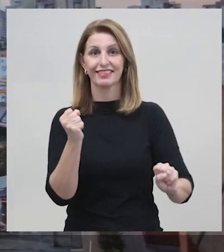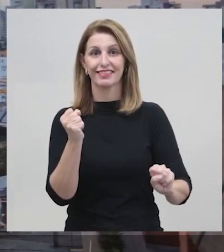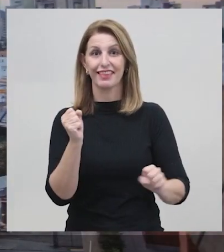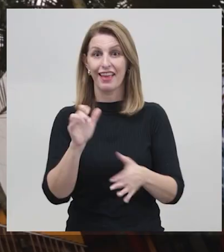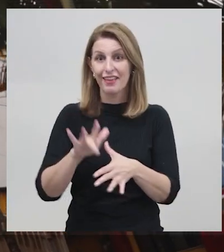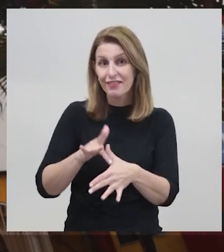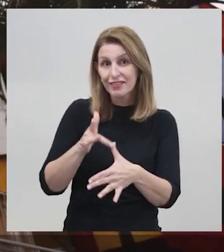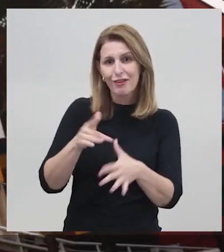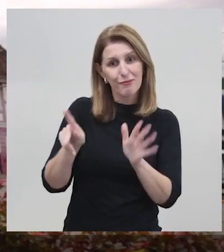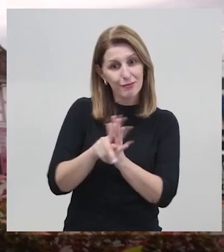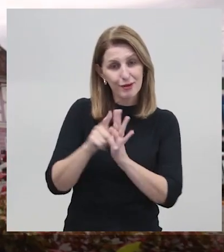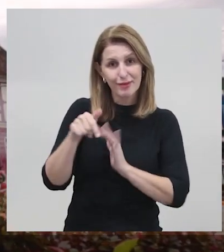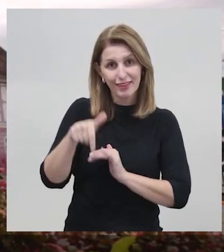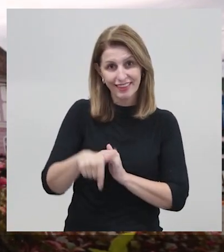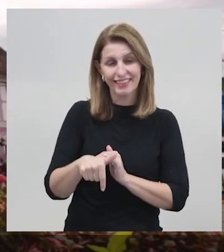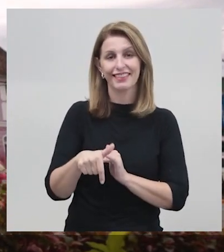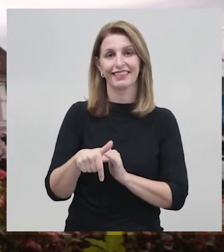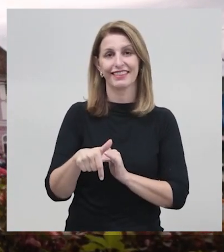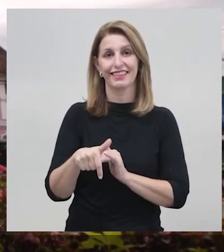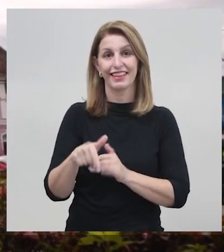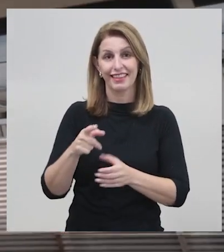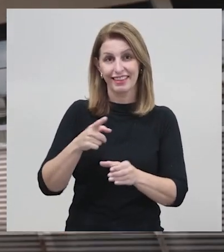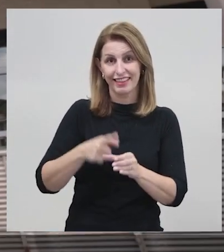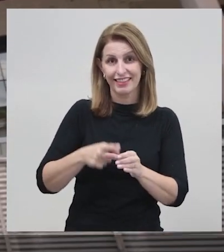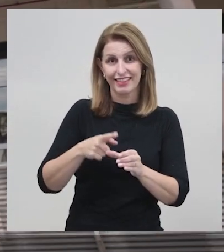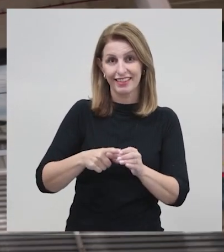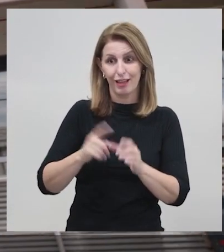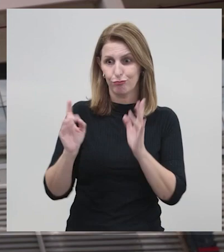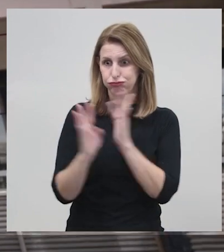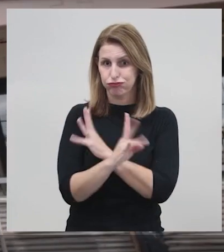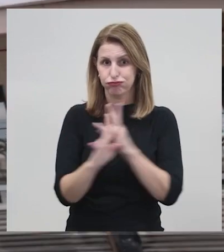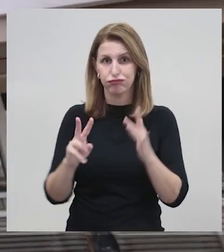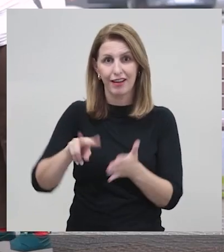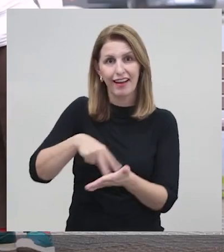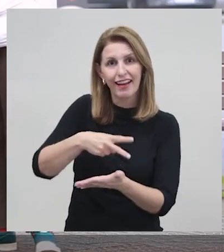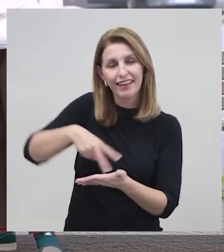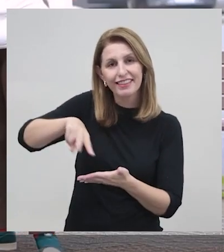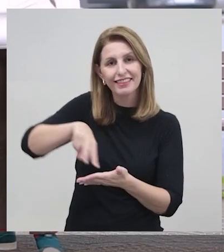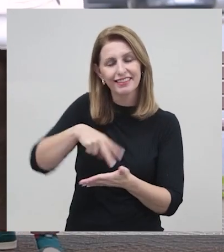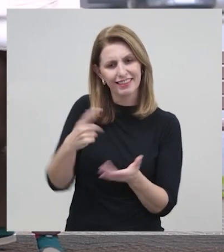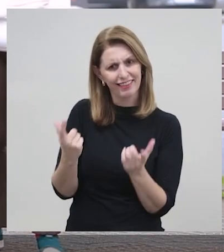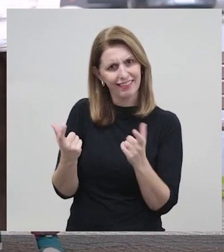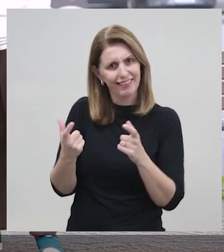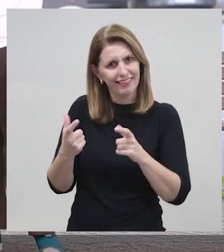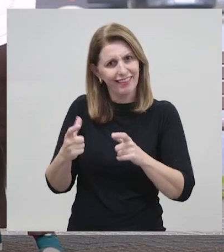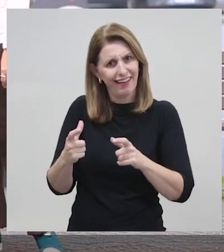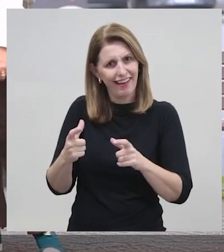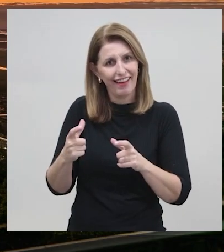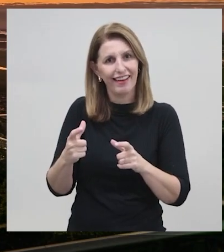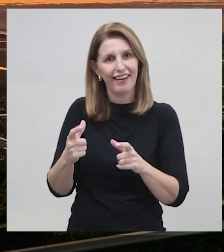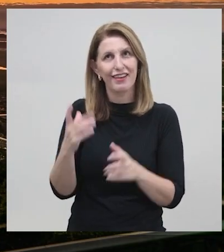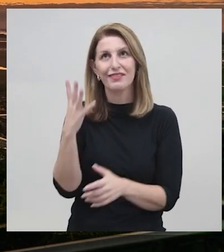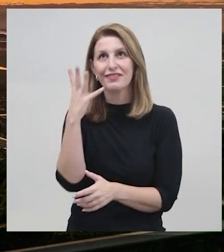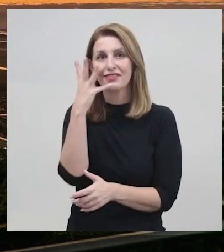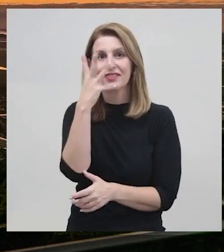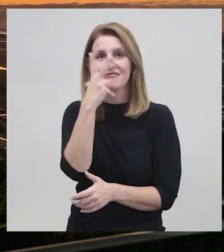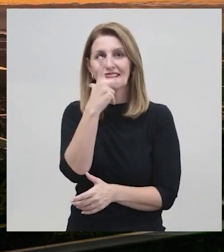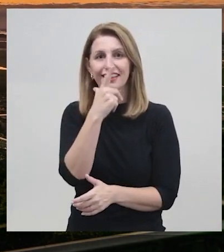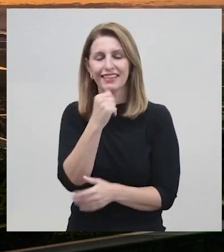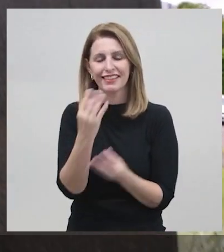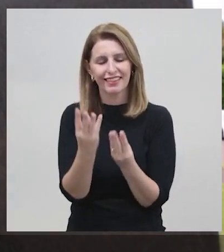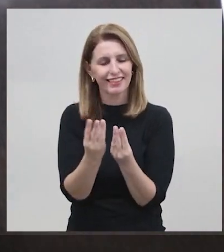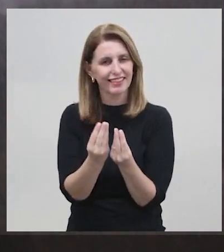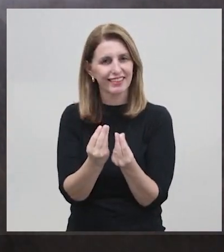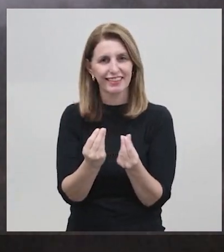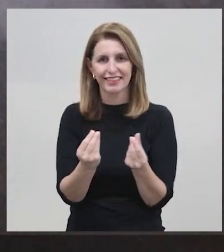grande, é Bolshoi, é nosso. É na cidade frenética que a dança ganha seu espaço, transcende a sua